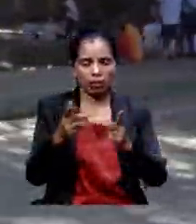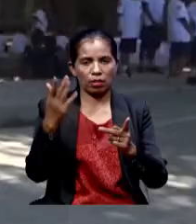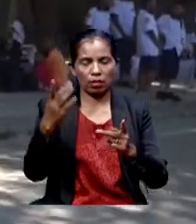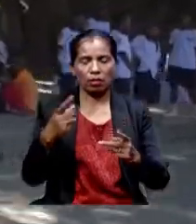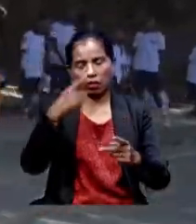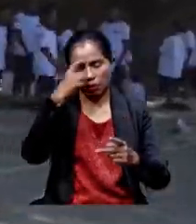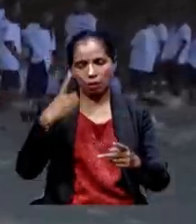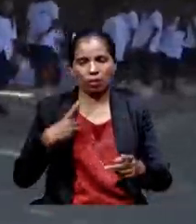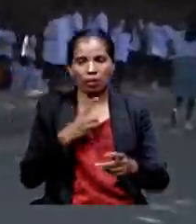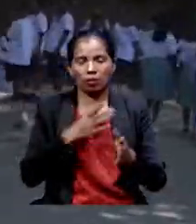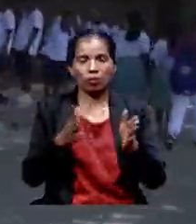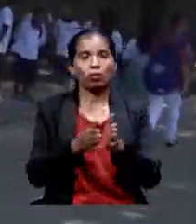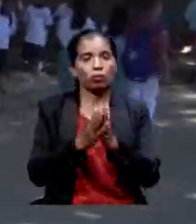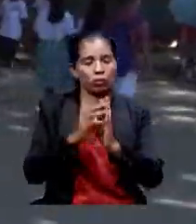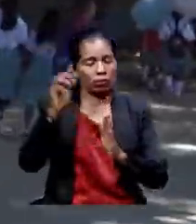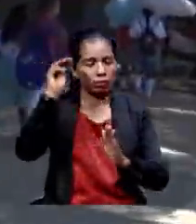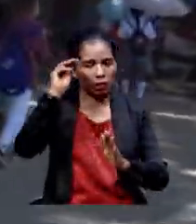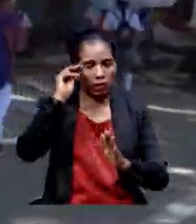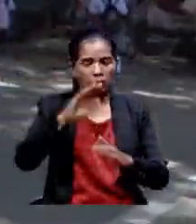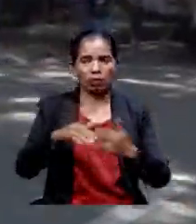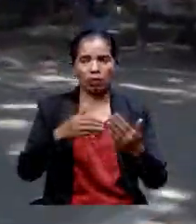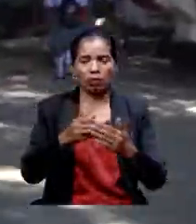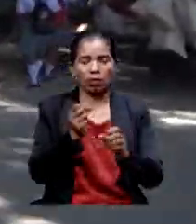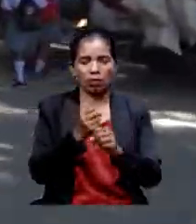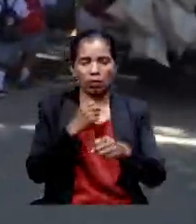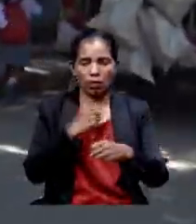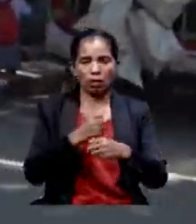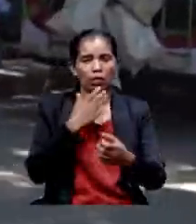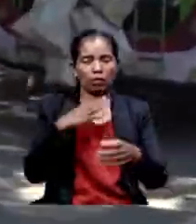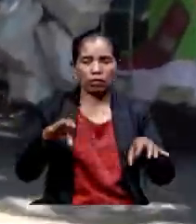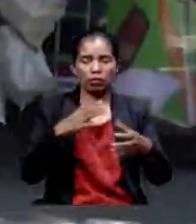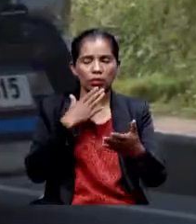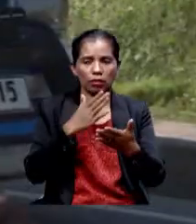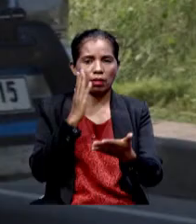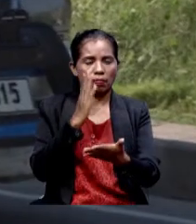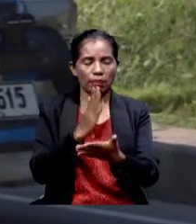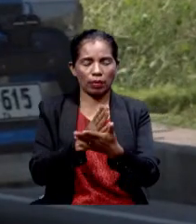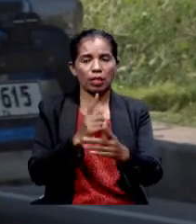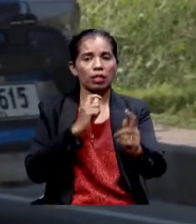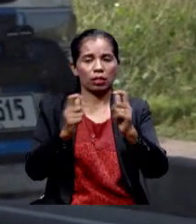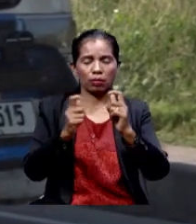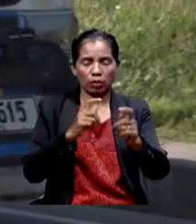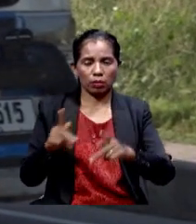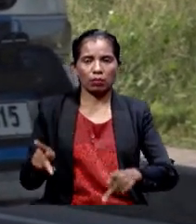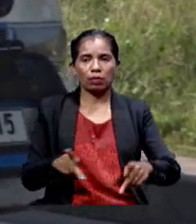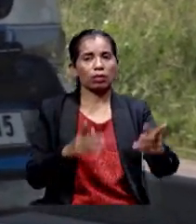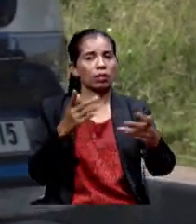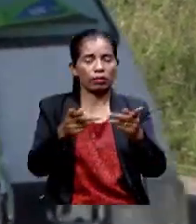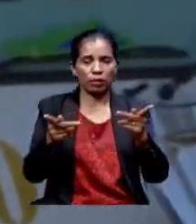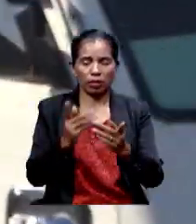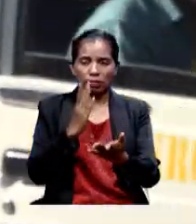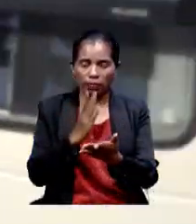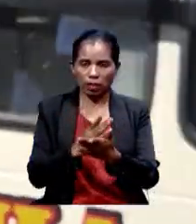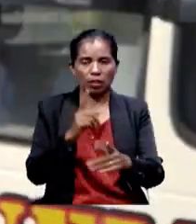deputado Nihusu ba ministério competente, atuhalo gestão dia ba paragem transporte público sira e a capital dili, hodi